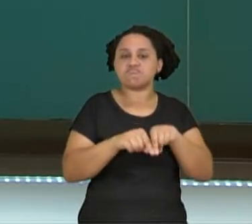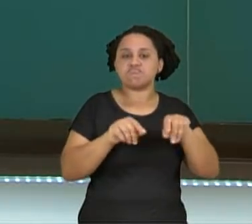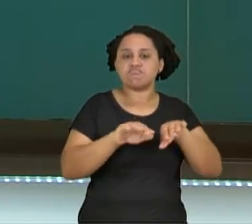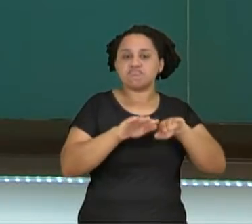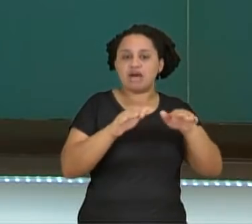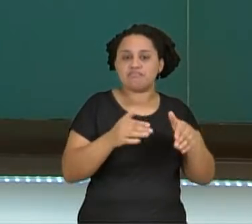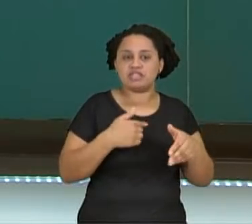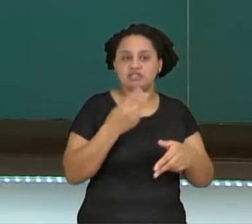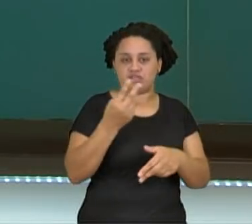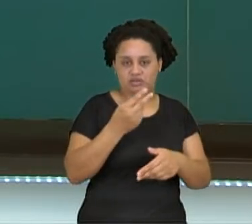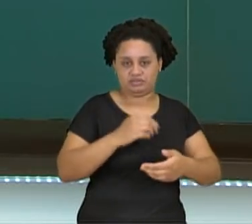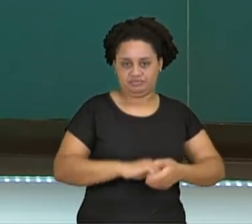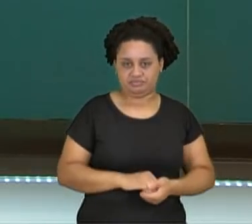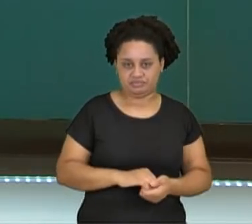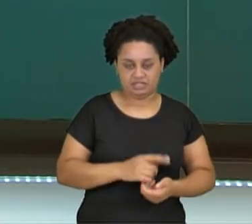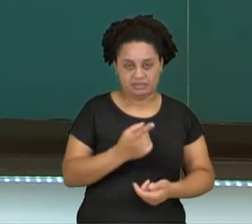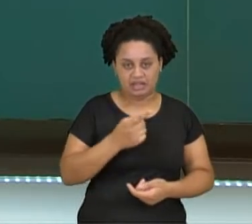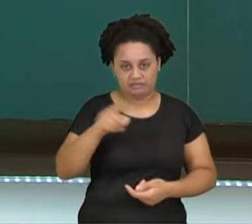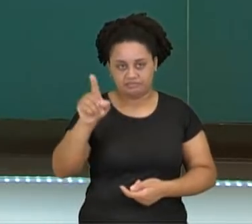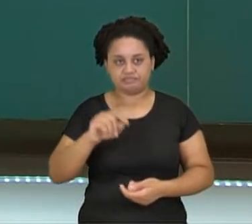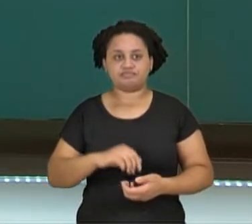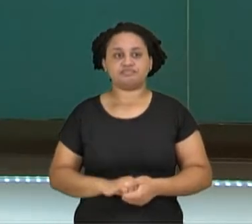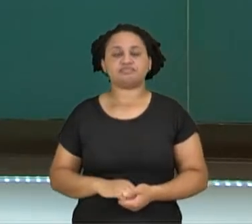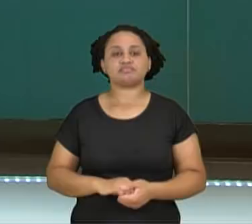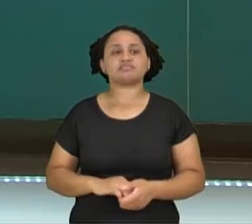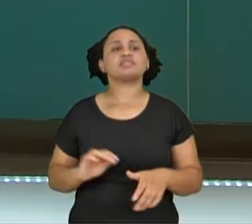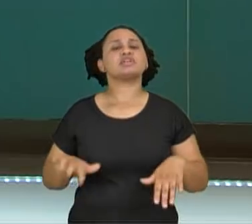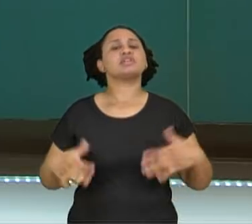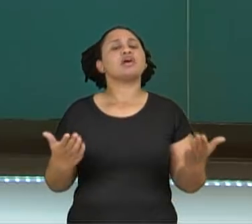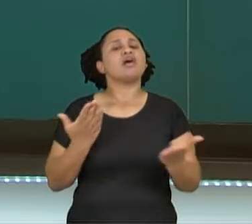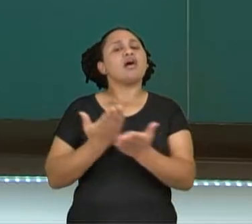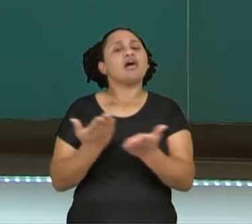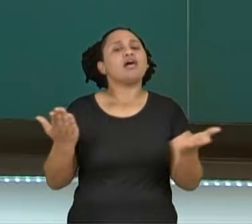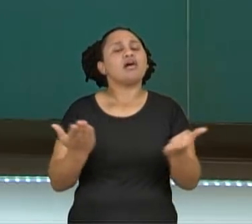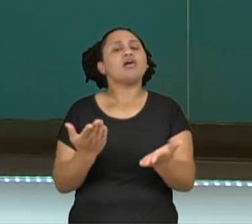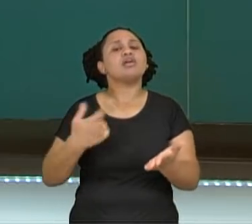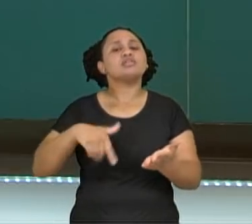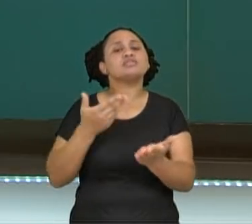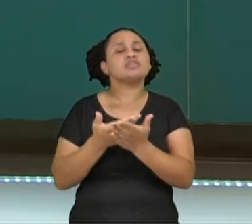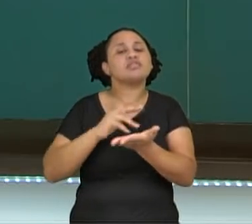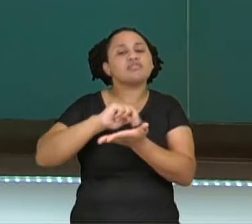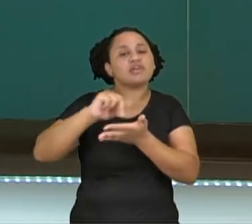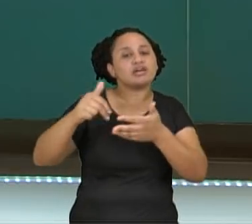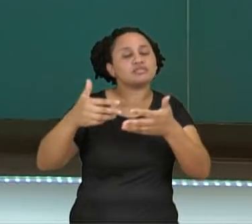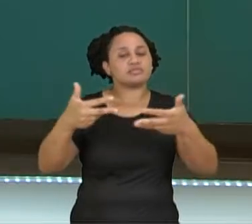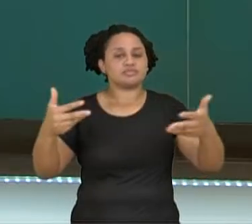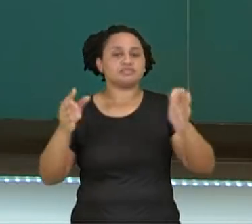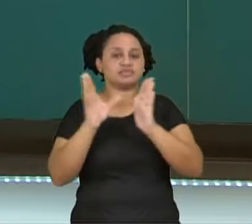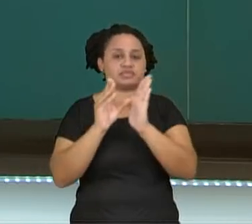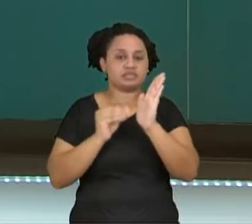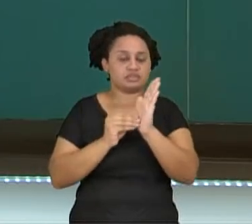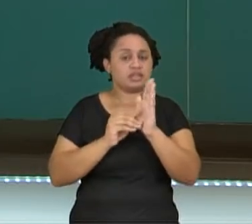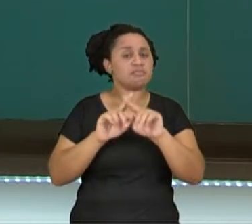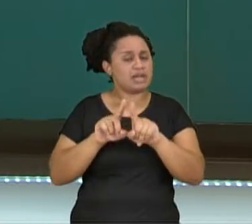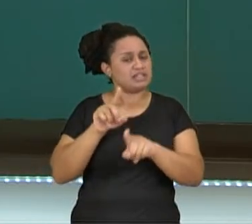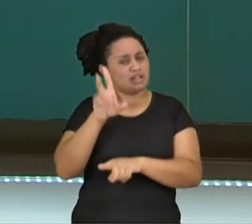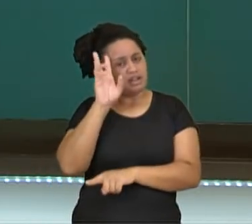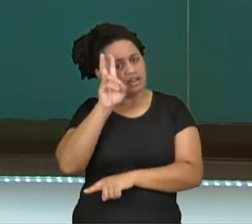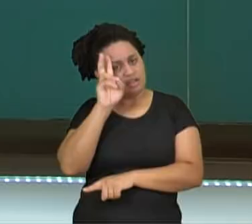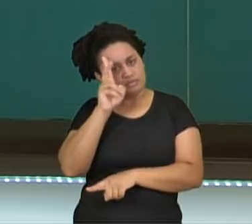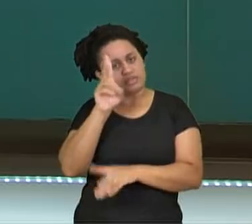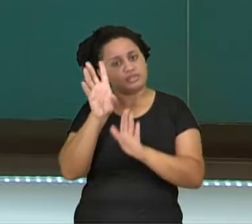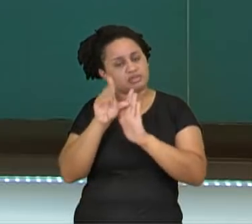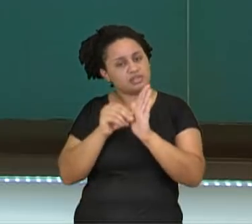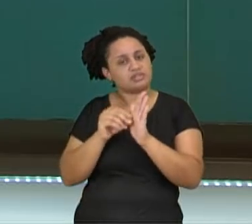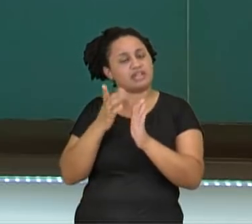pedindo. Gente, o que a gente viu na aula de hoje? Bastante coisa, né? Mas você já lembra um pouco desse conteúdo que eram das séries anteriores, né?